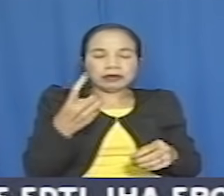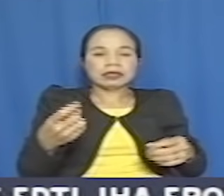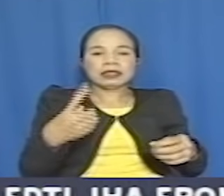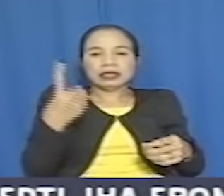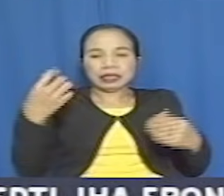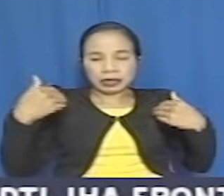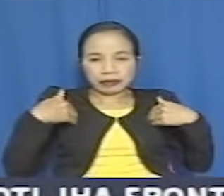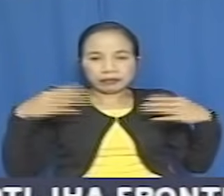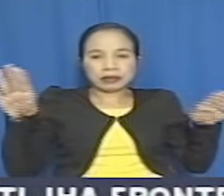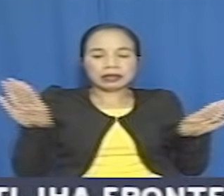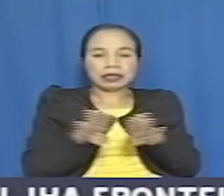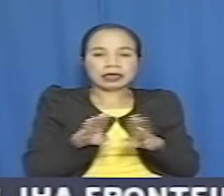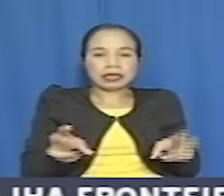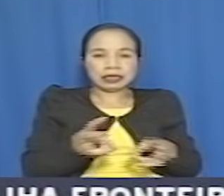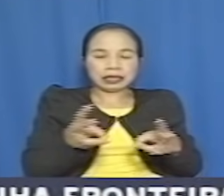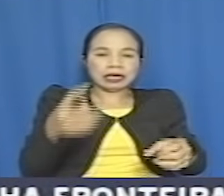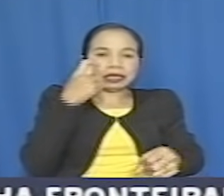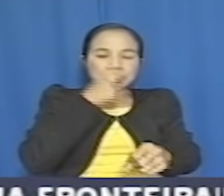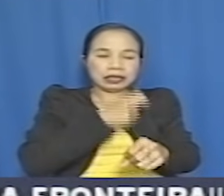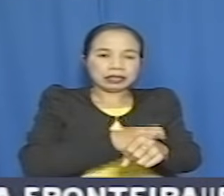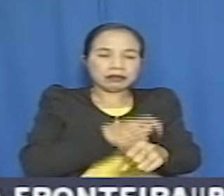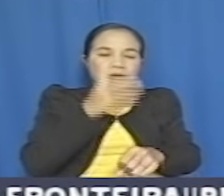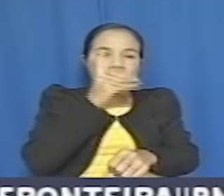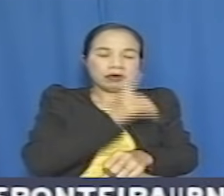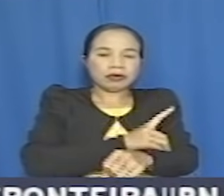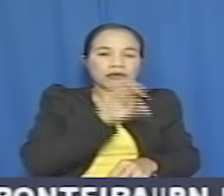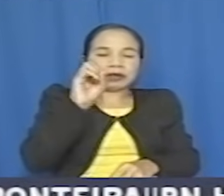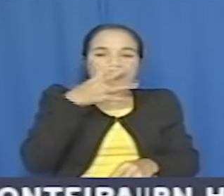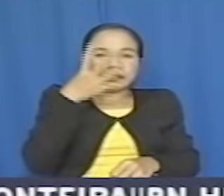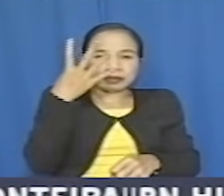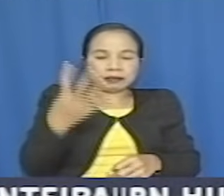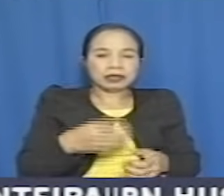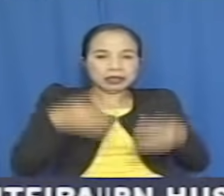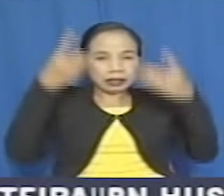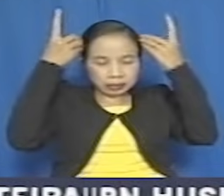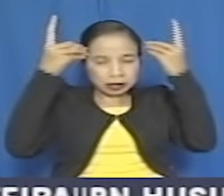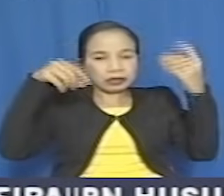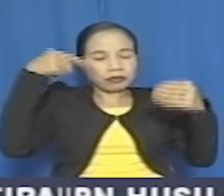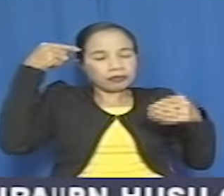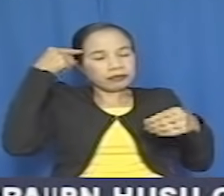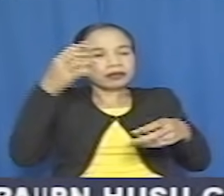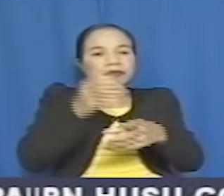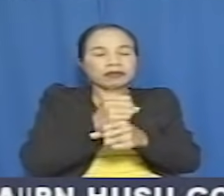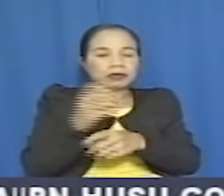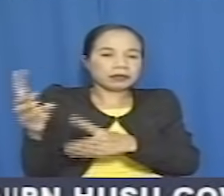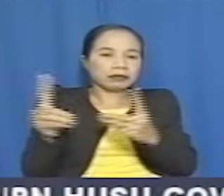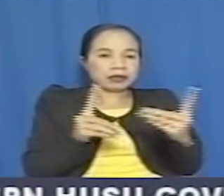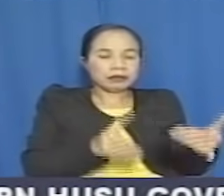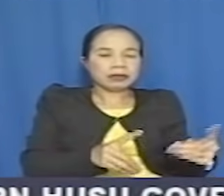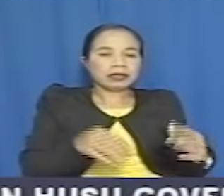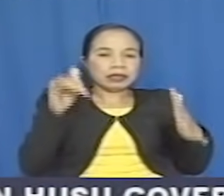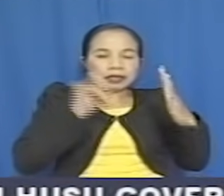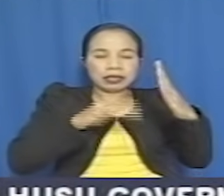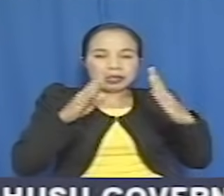sanitária ho duração loron sanulu resinhat. Ho decisão nebe governo foti ba implementação